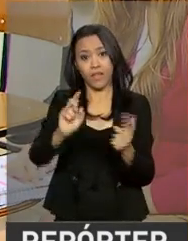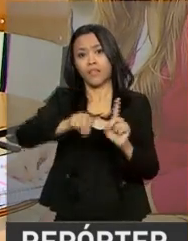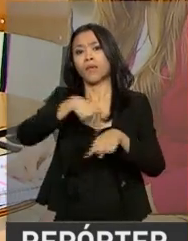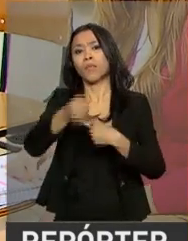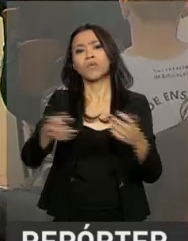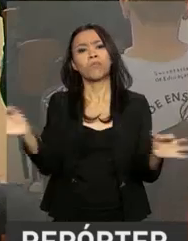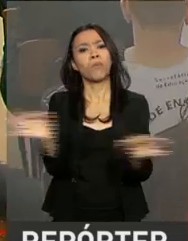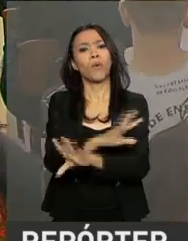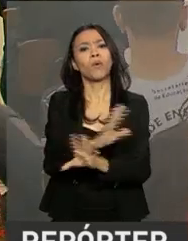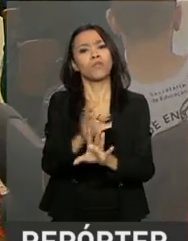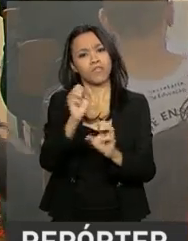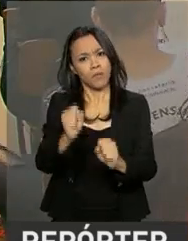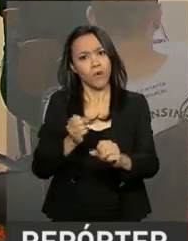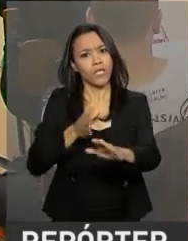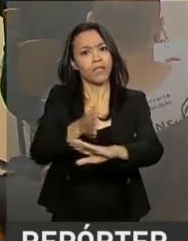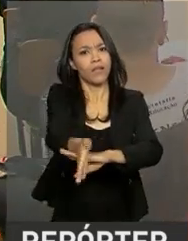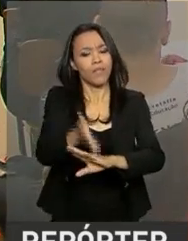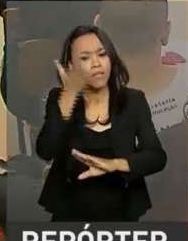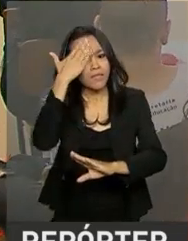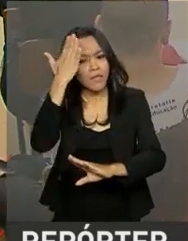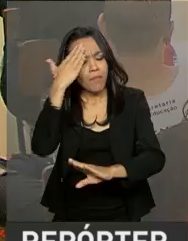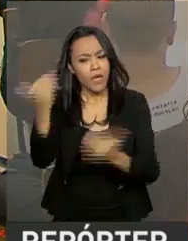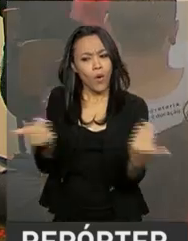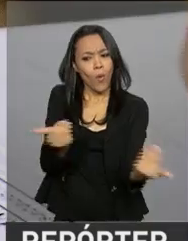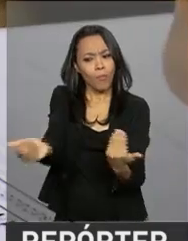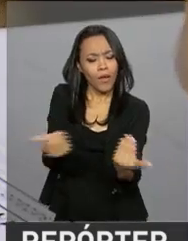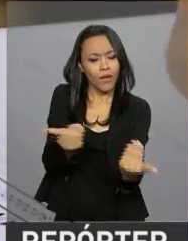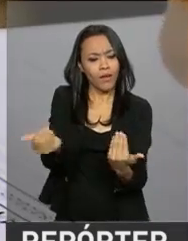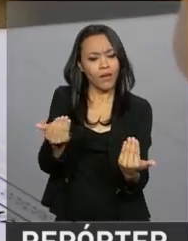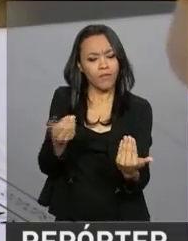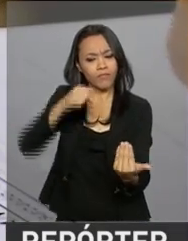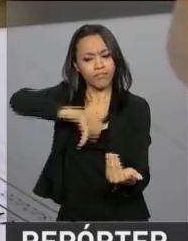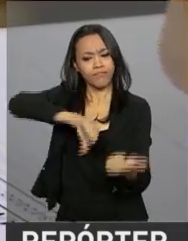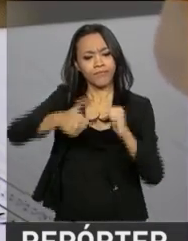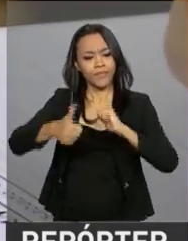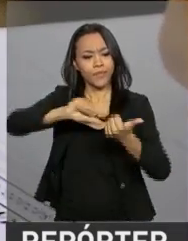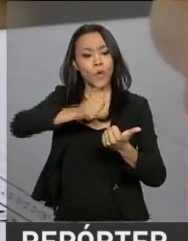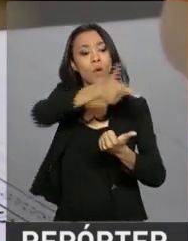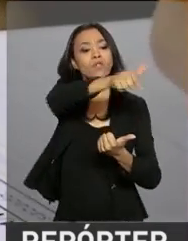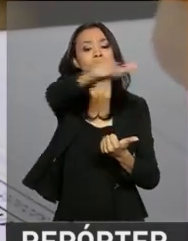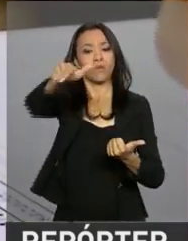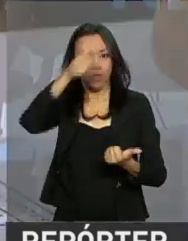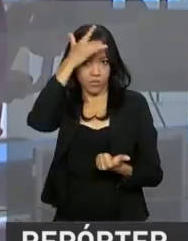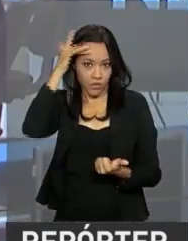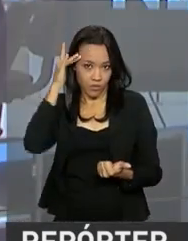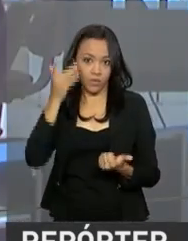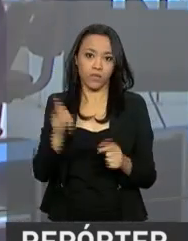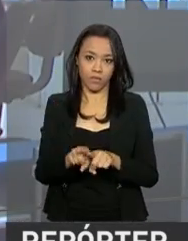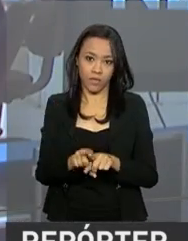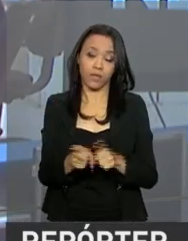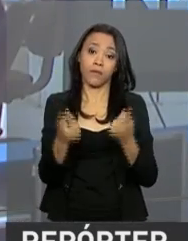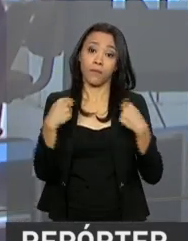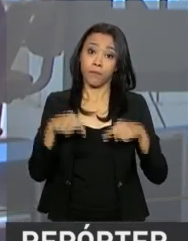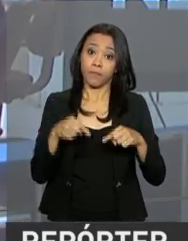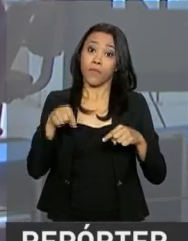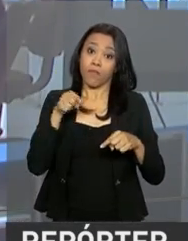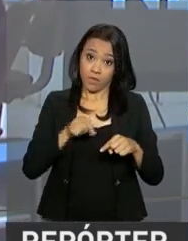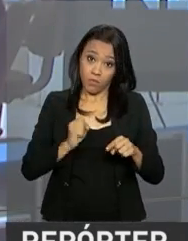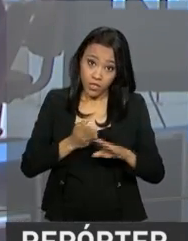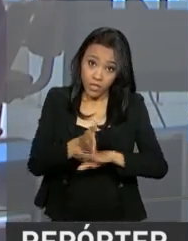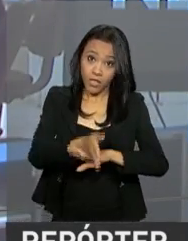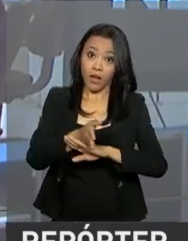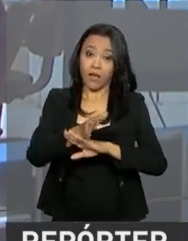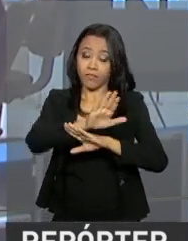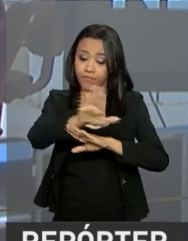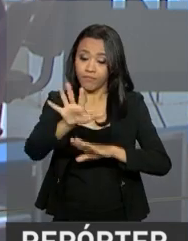estudante terá acesso a um ranking para comparar o desempenho dele com os outros candidatos a plataforma hora do Enem